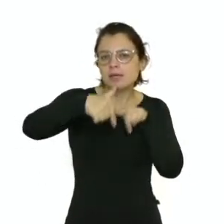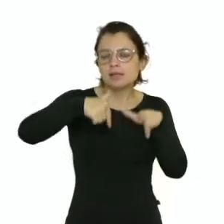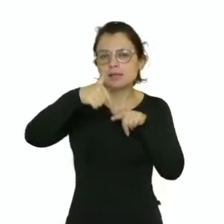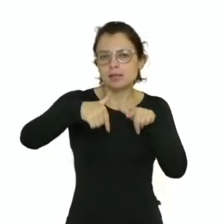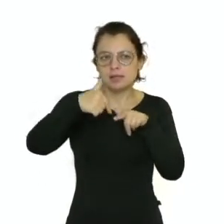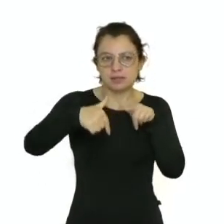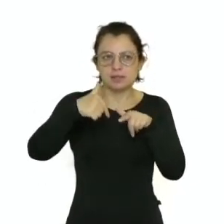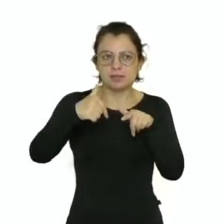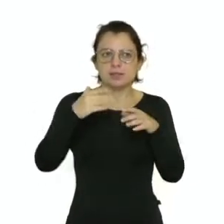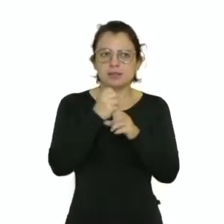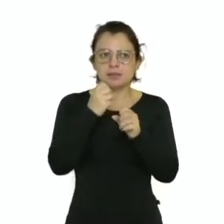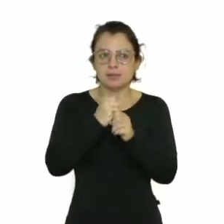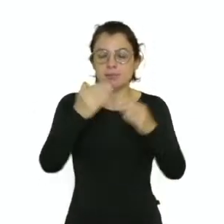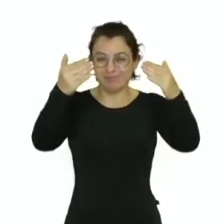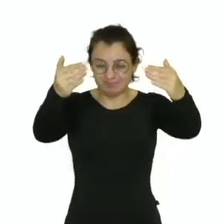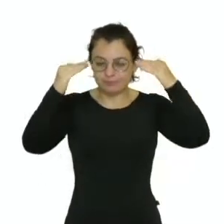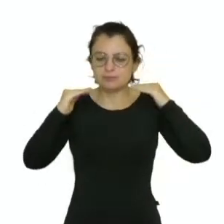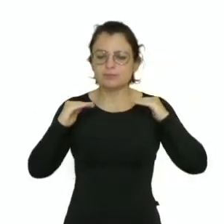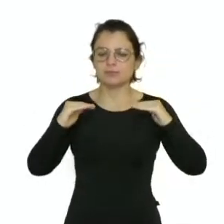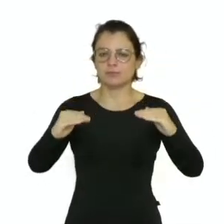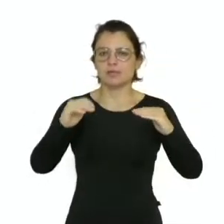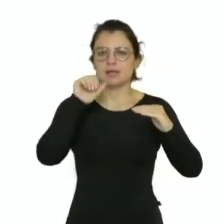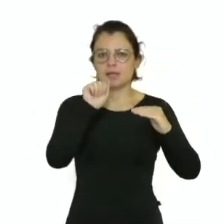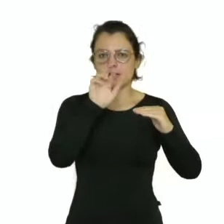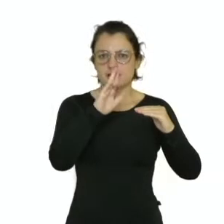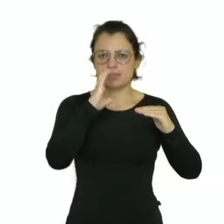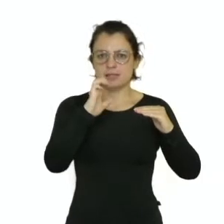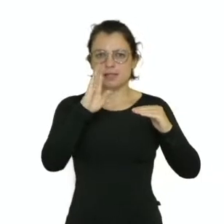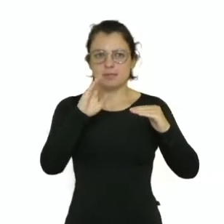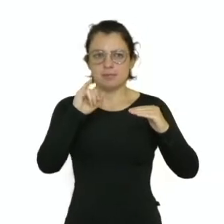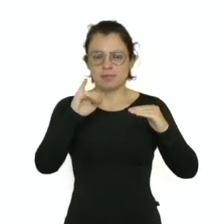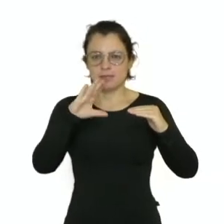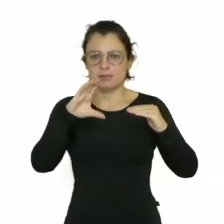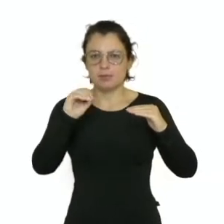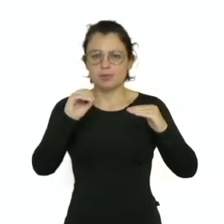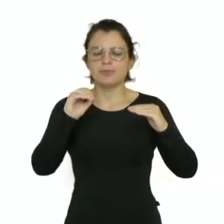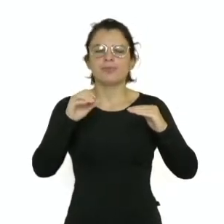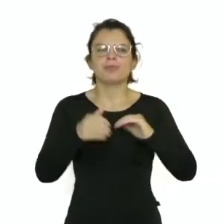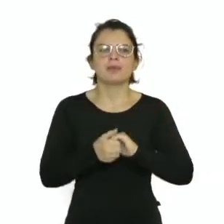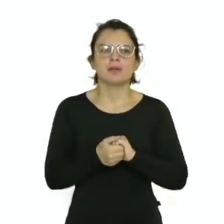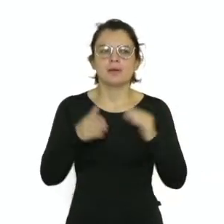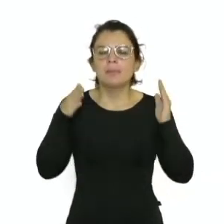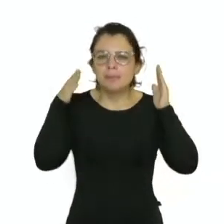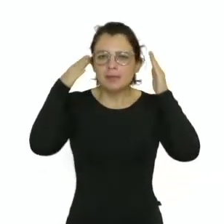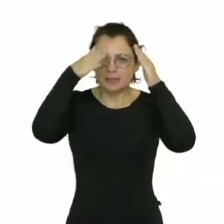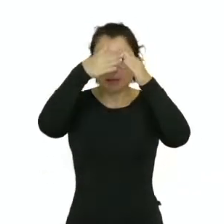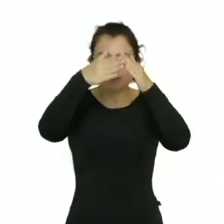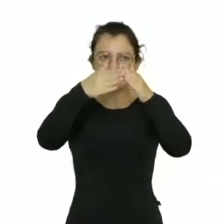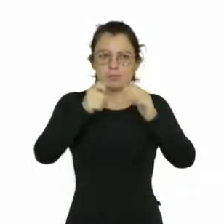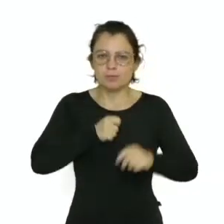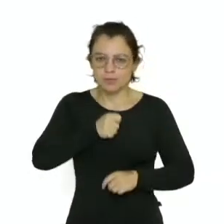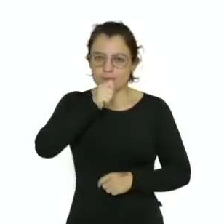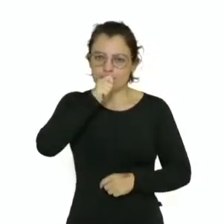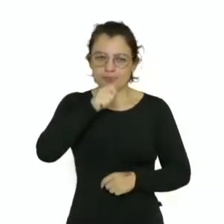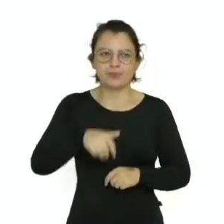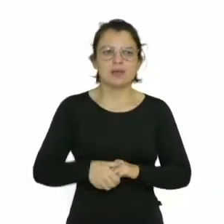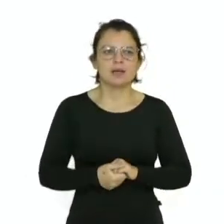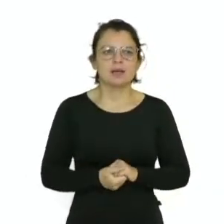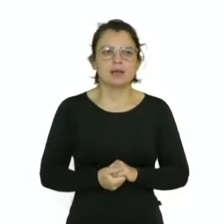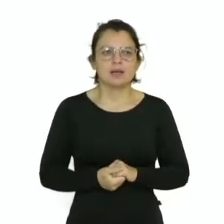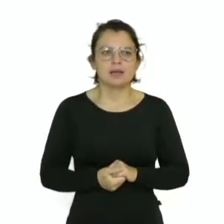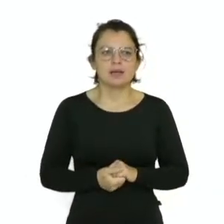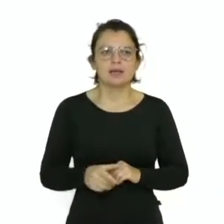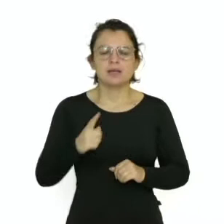Abaixo estavam os arcebispos, são bispos das maiores dioceses, também conhecida como arquidioceses,